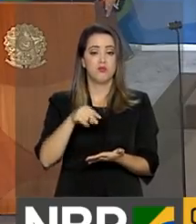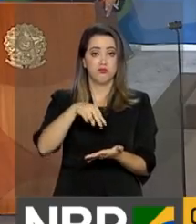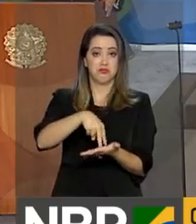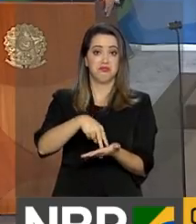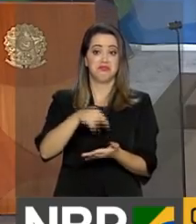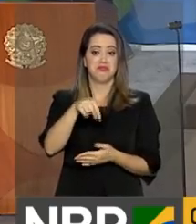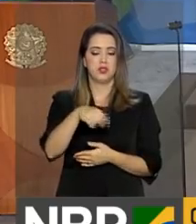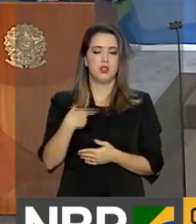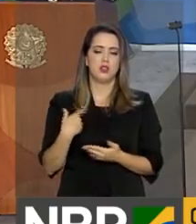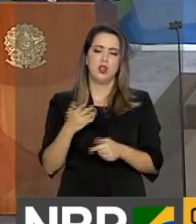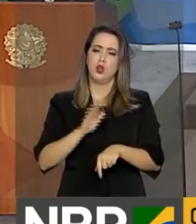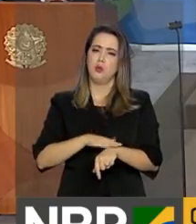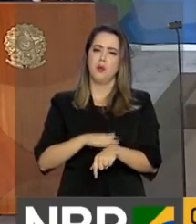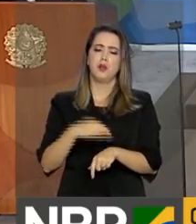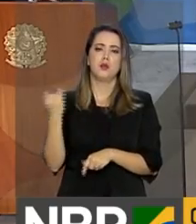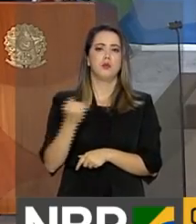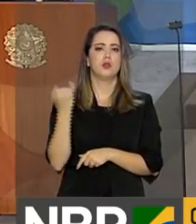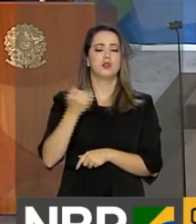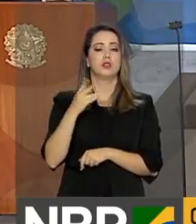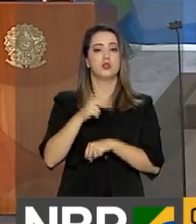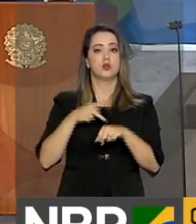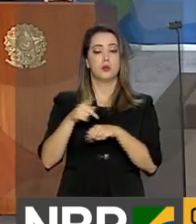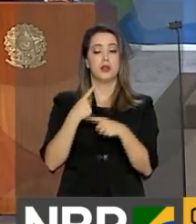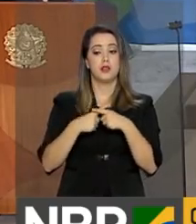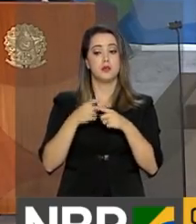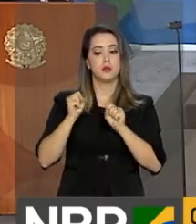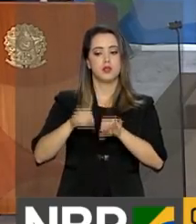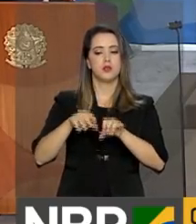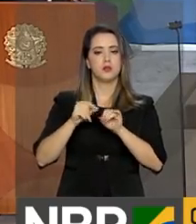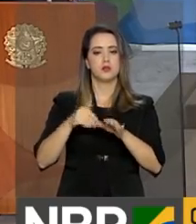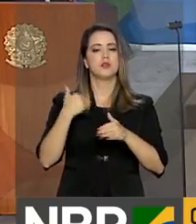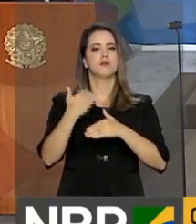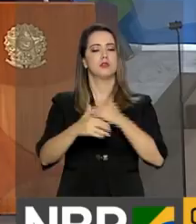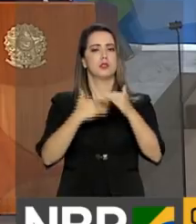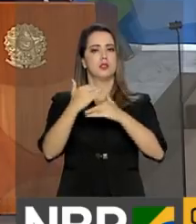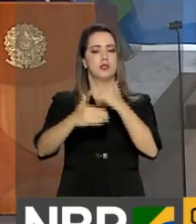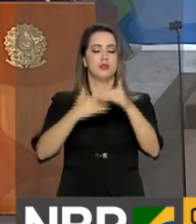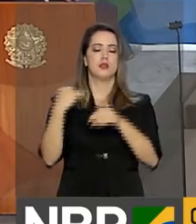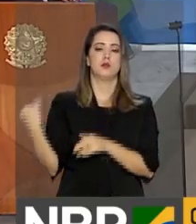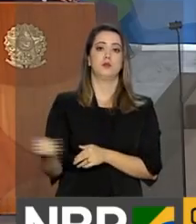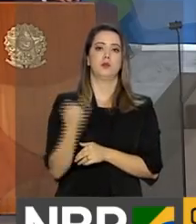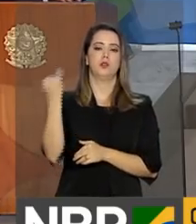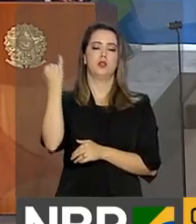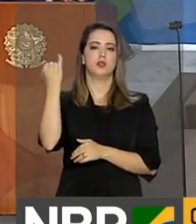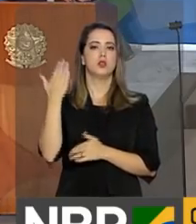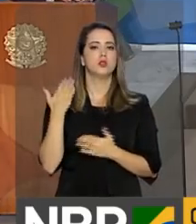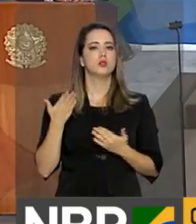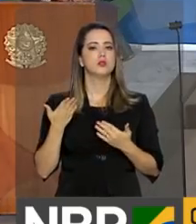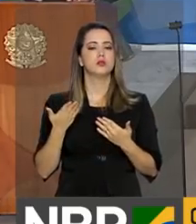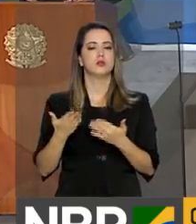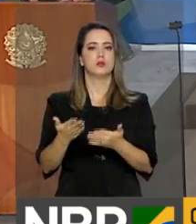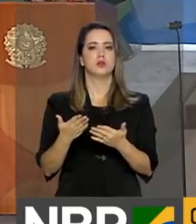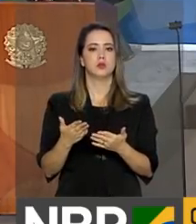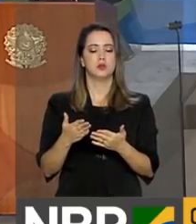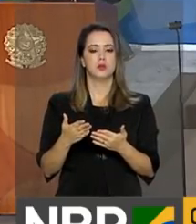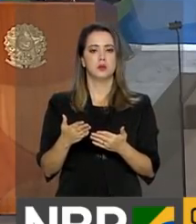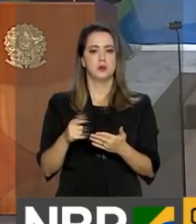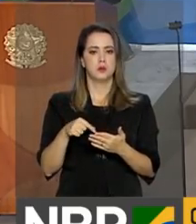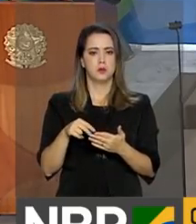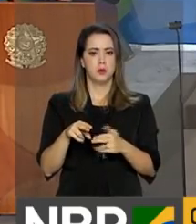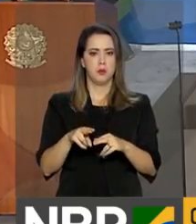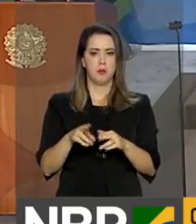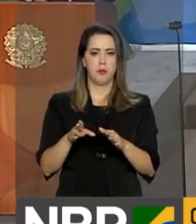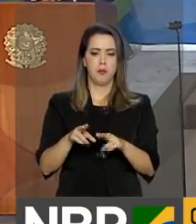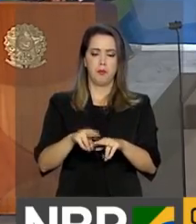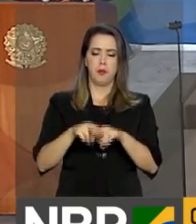do país em que a educação, de alguma maneira, está crescendo fundamentalmente em favor dos